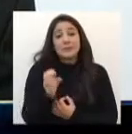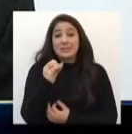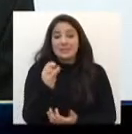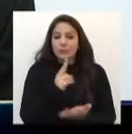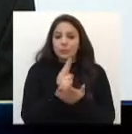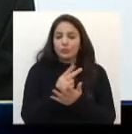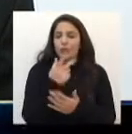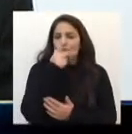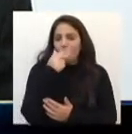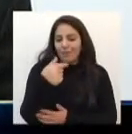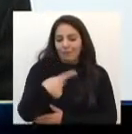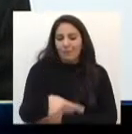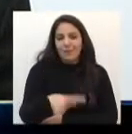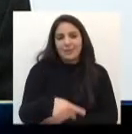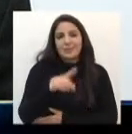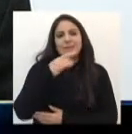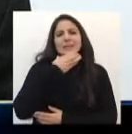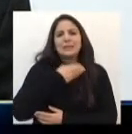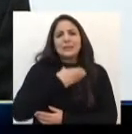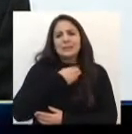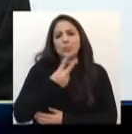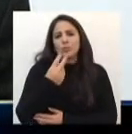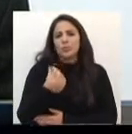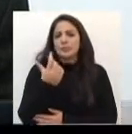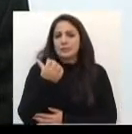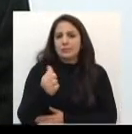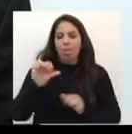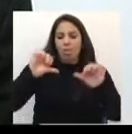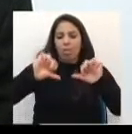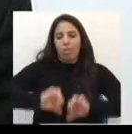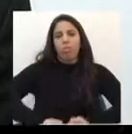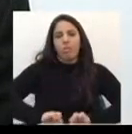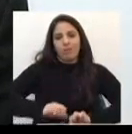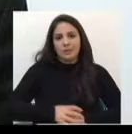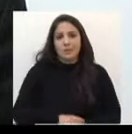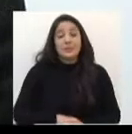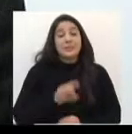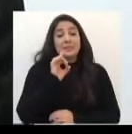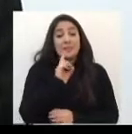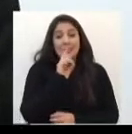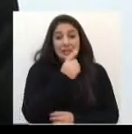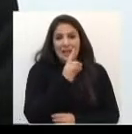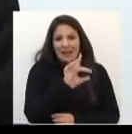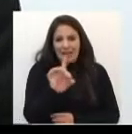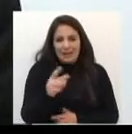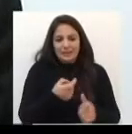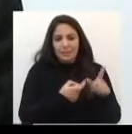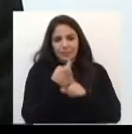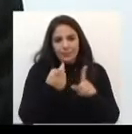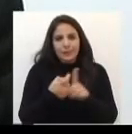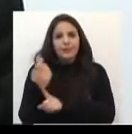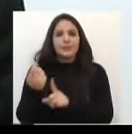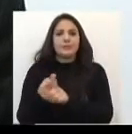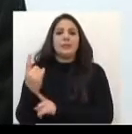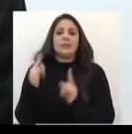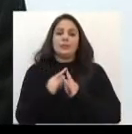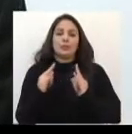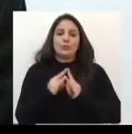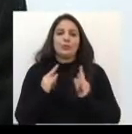nesse ritmo, a situação de dezembro de 2016 será pior do que de junho. Porque cada mês que passa, as instituições estão